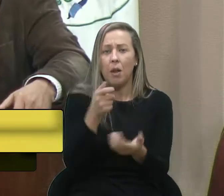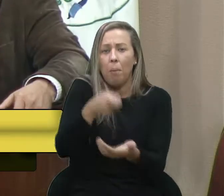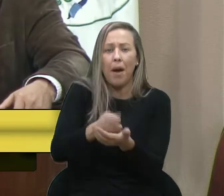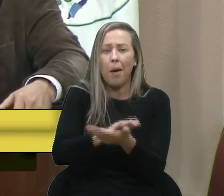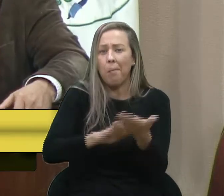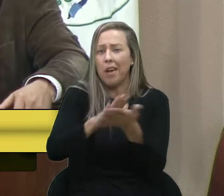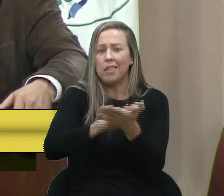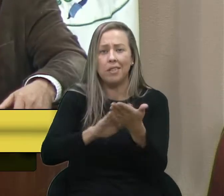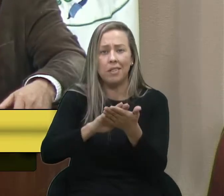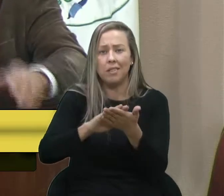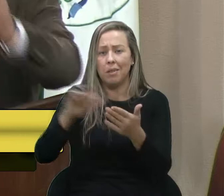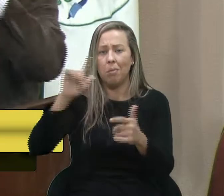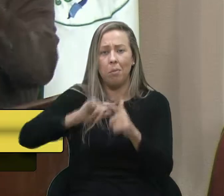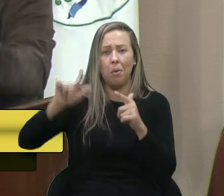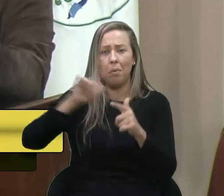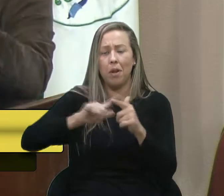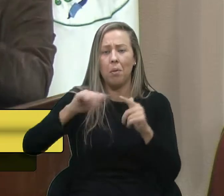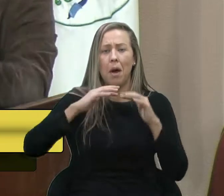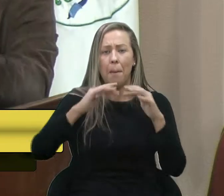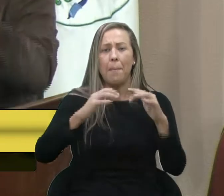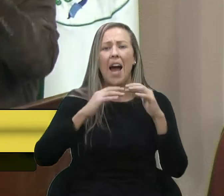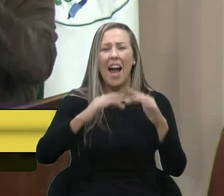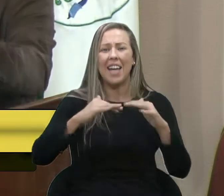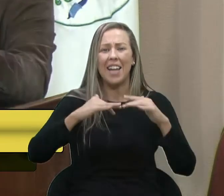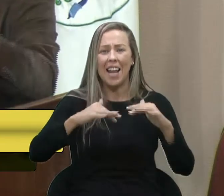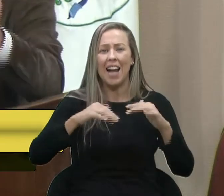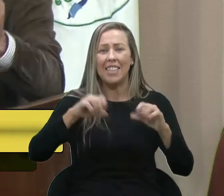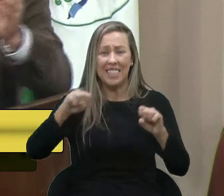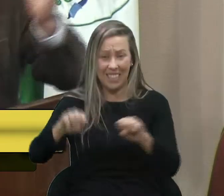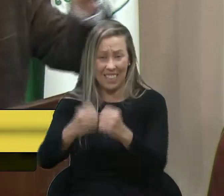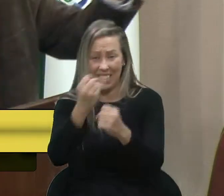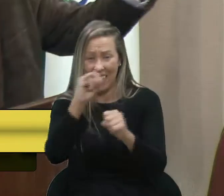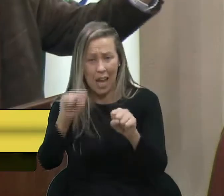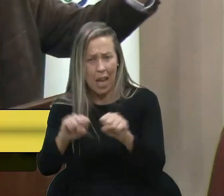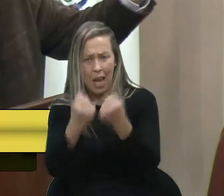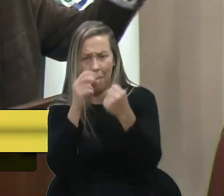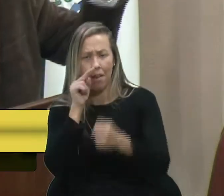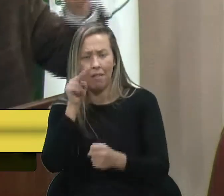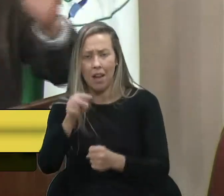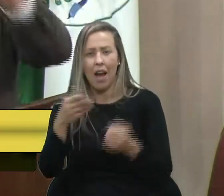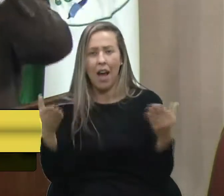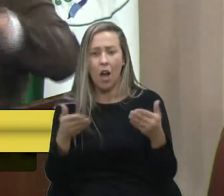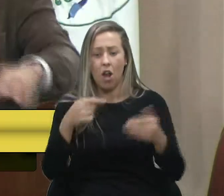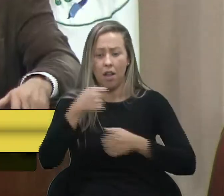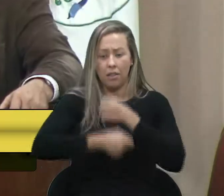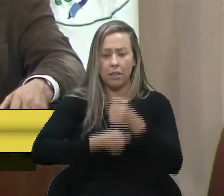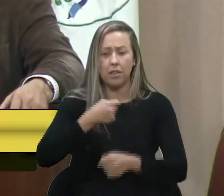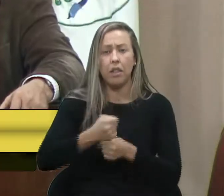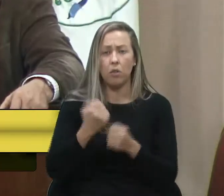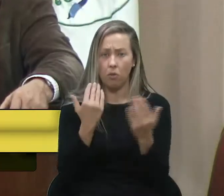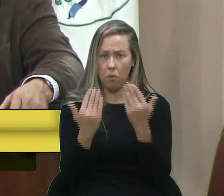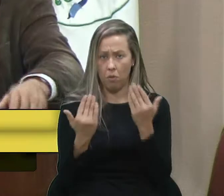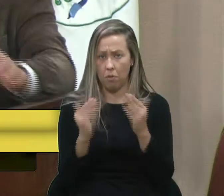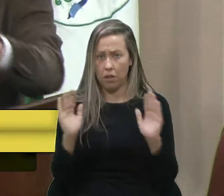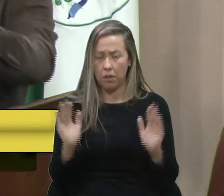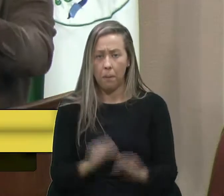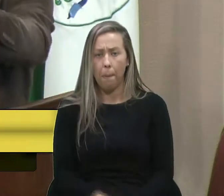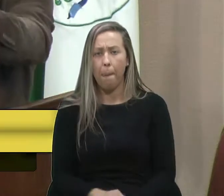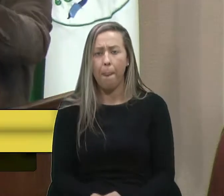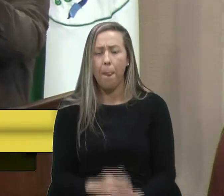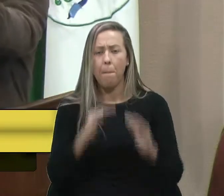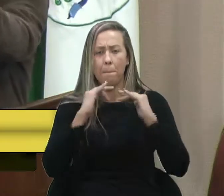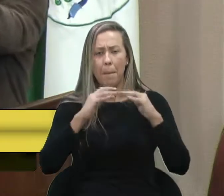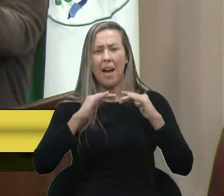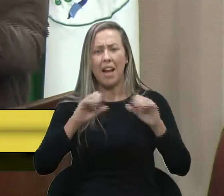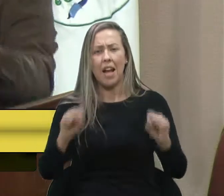colega. Uma máquina, quando ela estraga, vejam bem agora, durante esse ano, vamos fazer uma comparativa, uma máquina